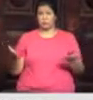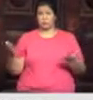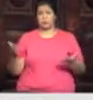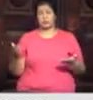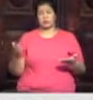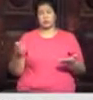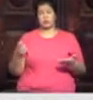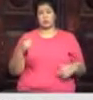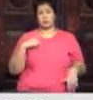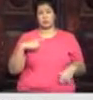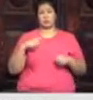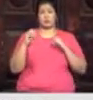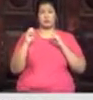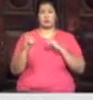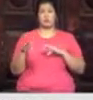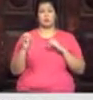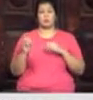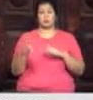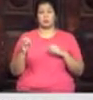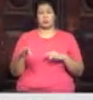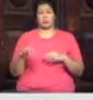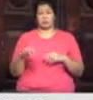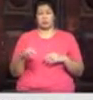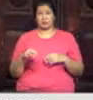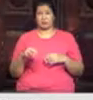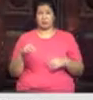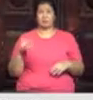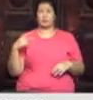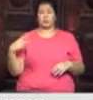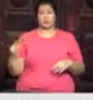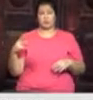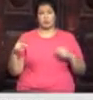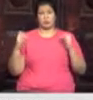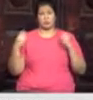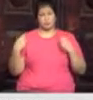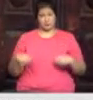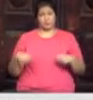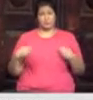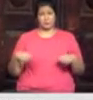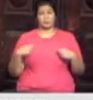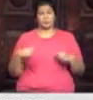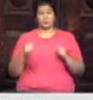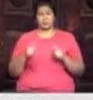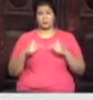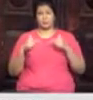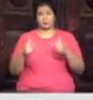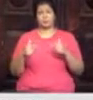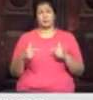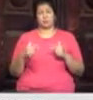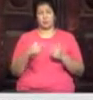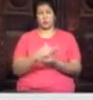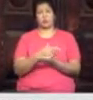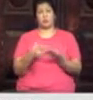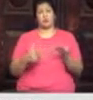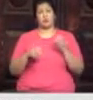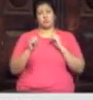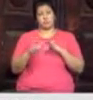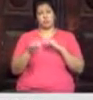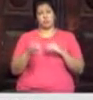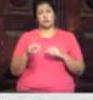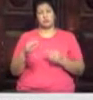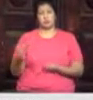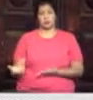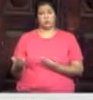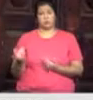eram da educação. A Secretaria de Educação, que deveria também responder pela modalidade de educação de jovens e adultos, que é uma